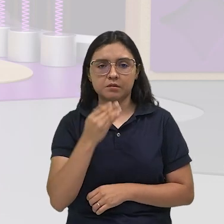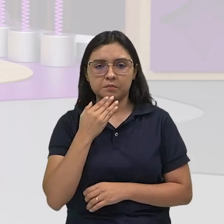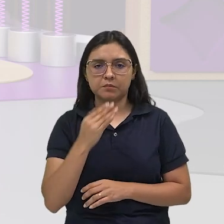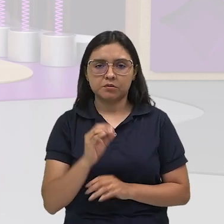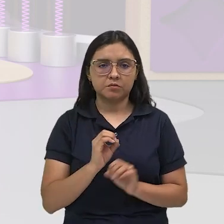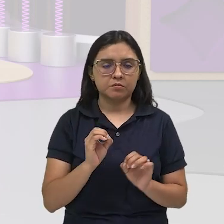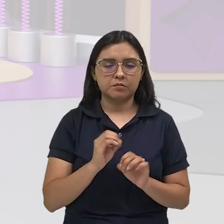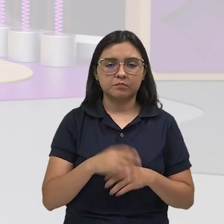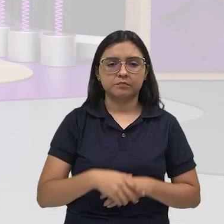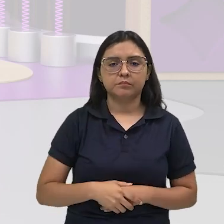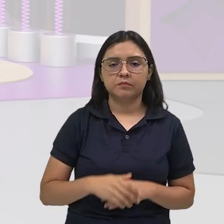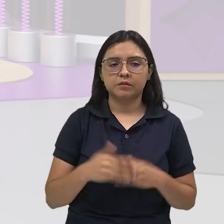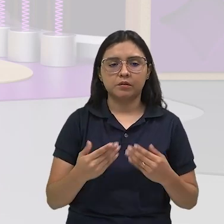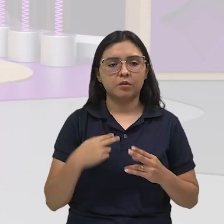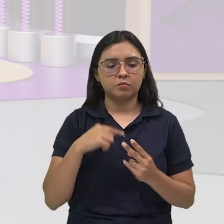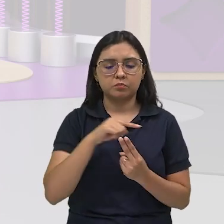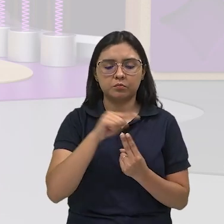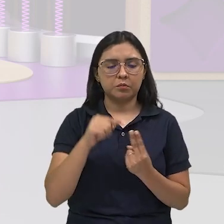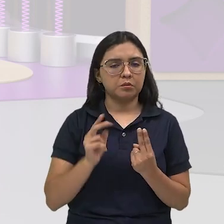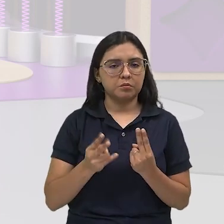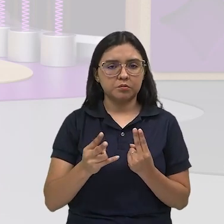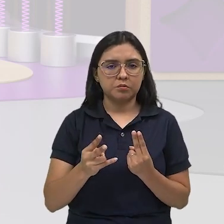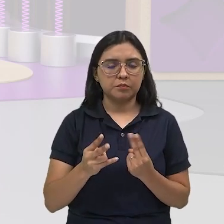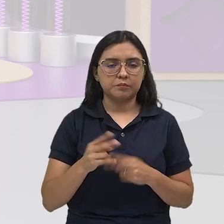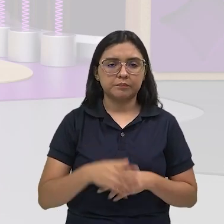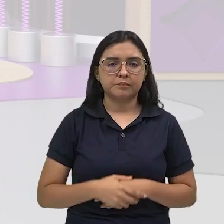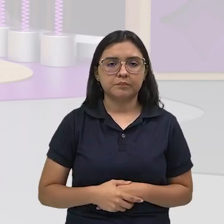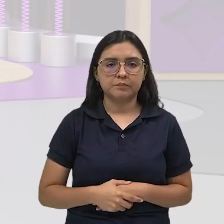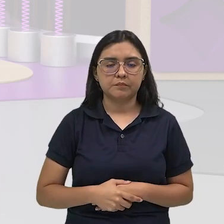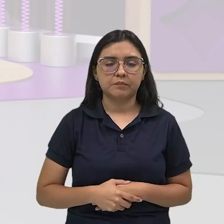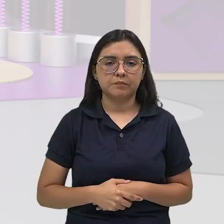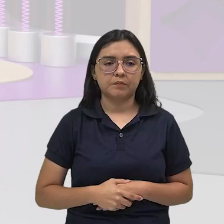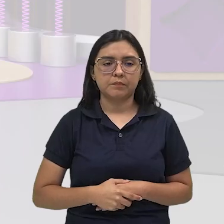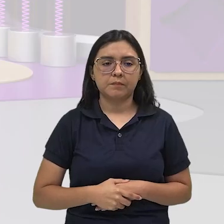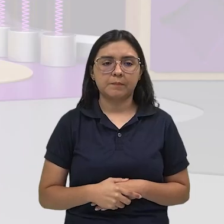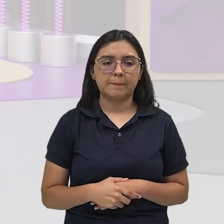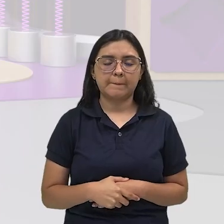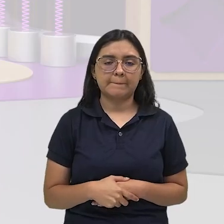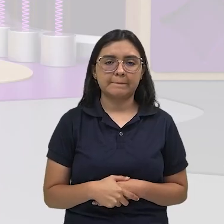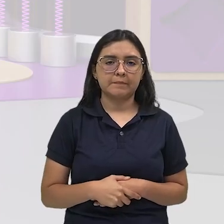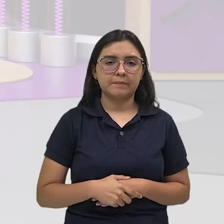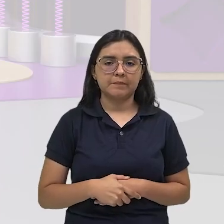nada, então você não mexe no π, deixa ele lá, bonitinho,